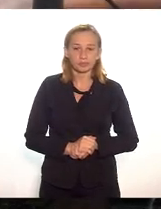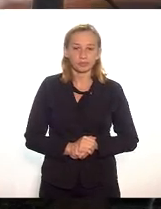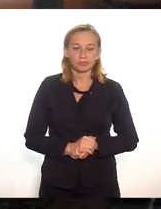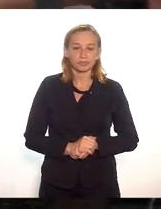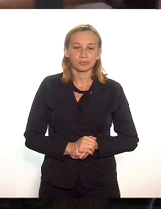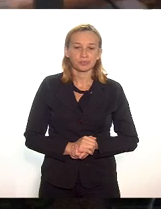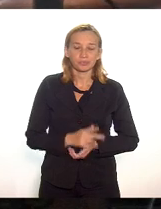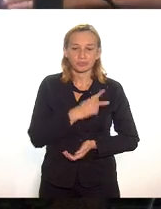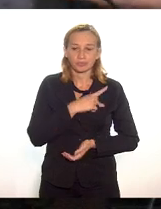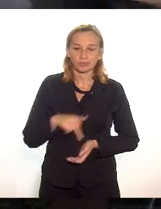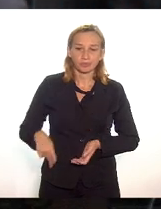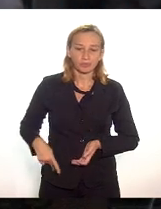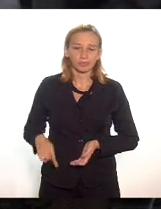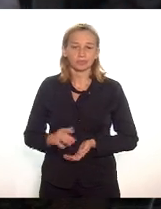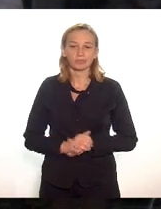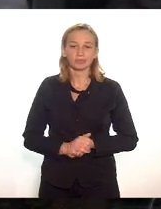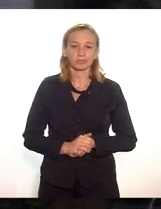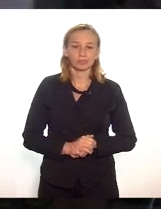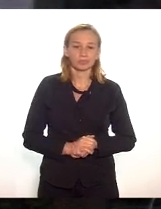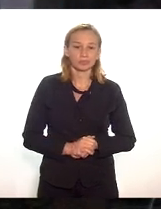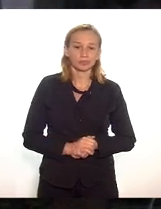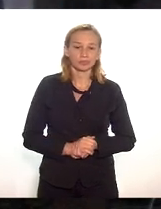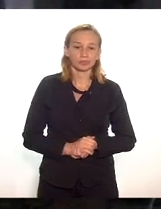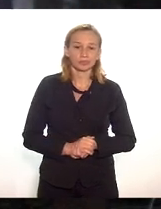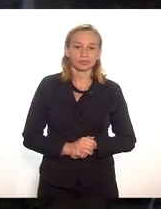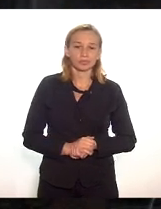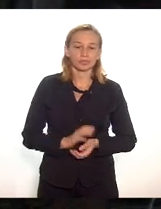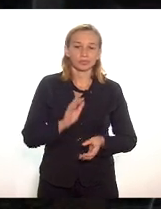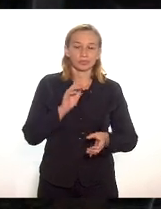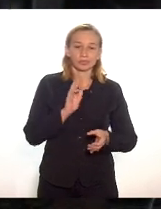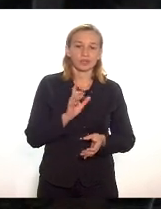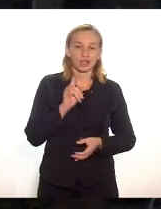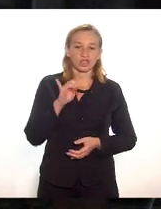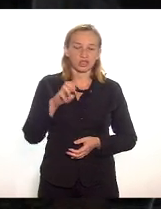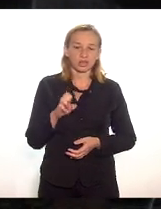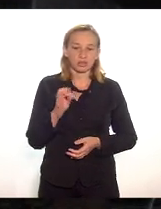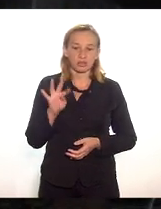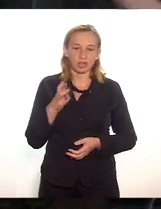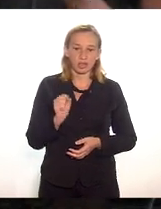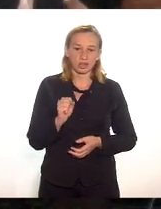A presidência, Alexandre Freitas, vota não.